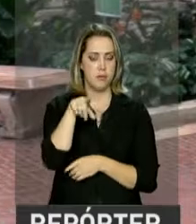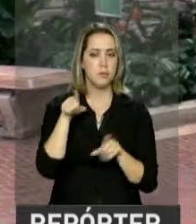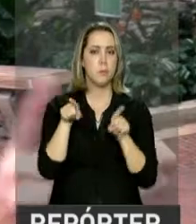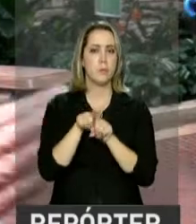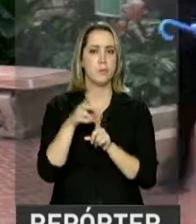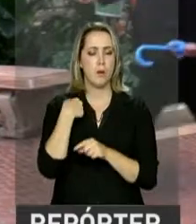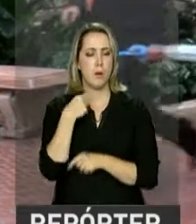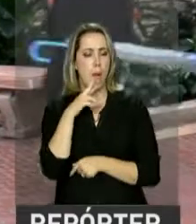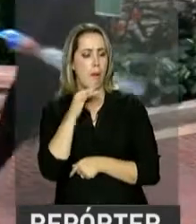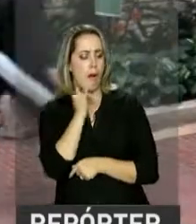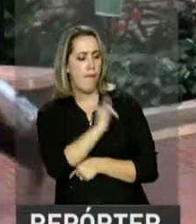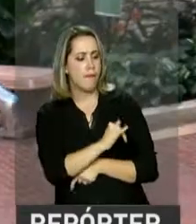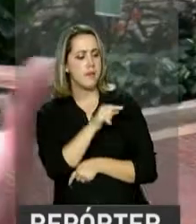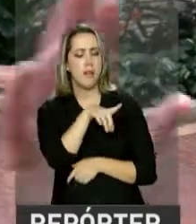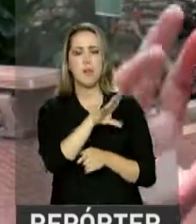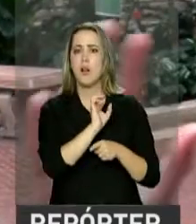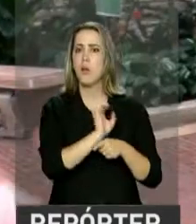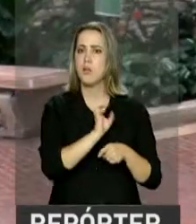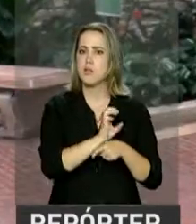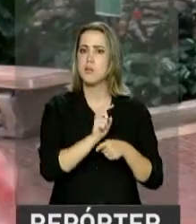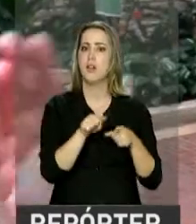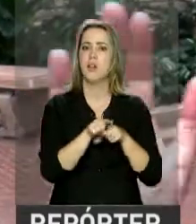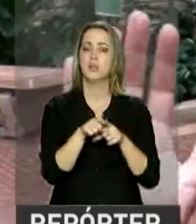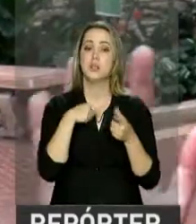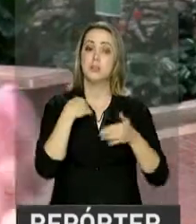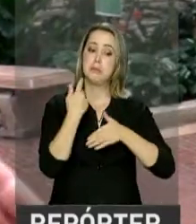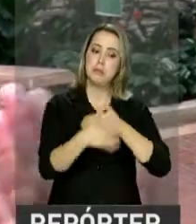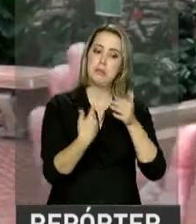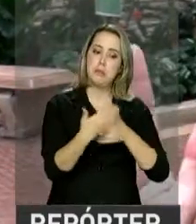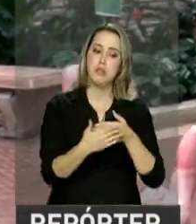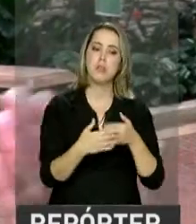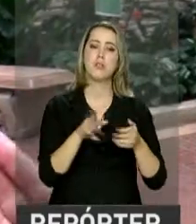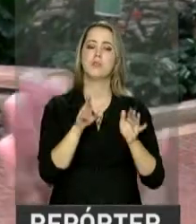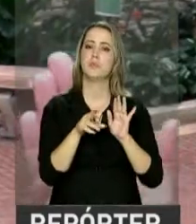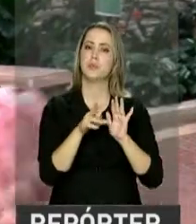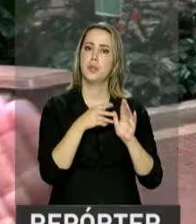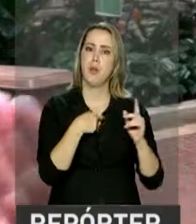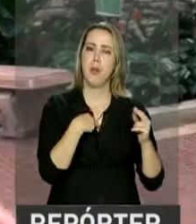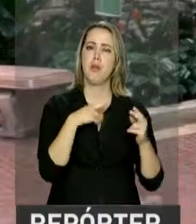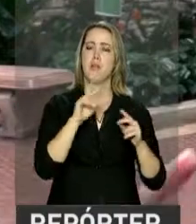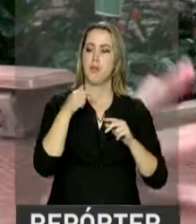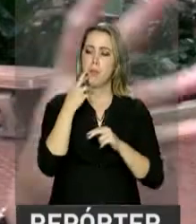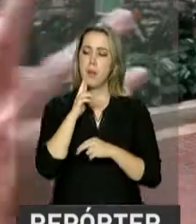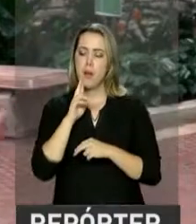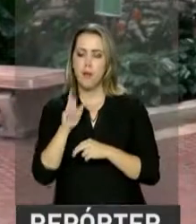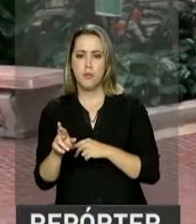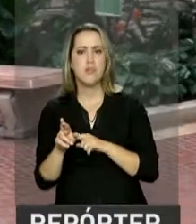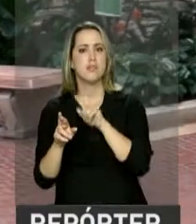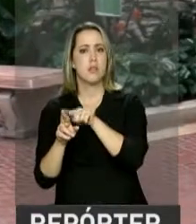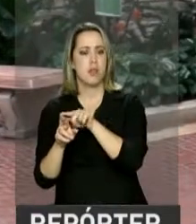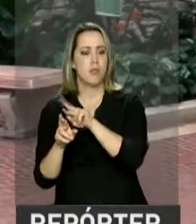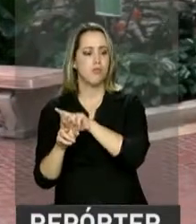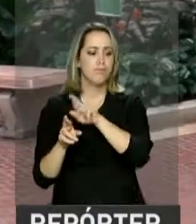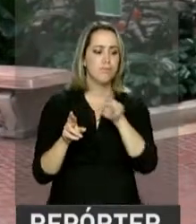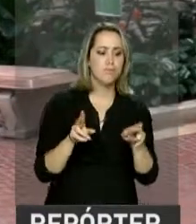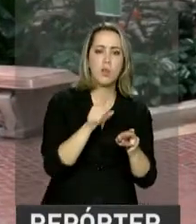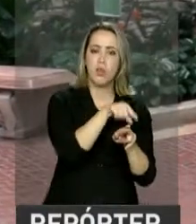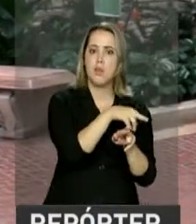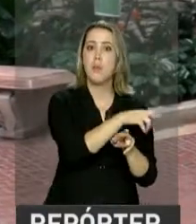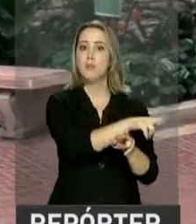notificar ao estado ea partir daí respeitados o contraditório e ampla defesa buscar a